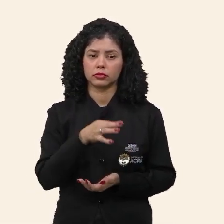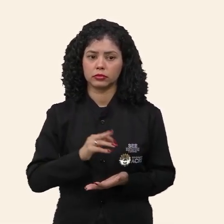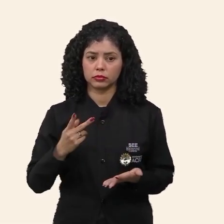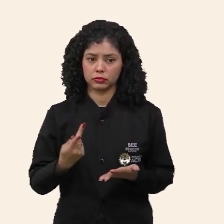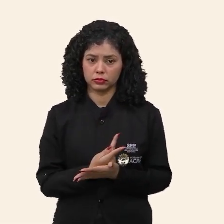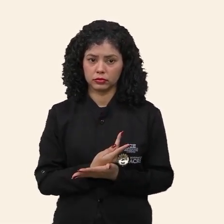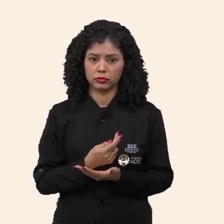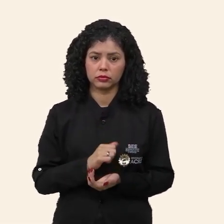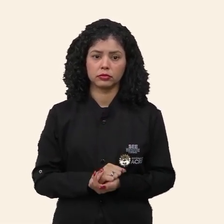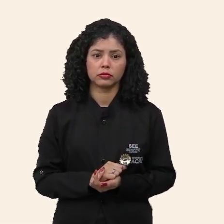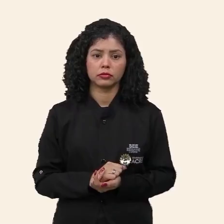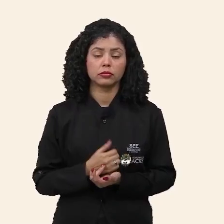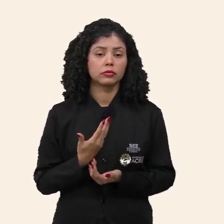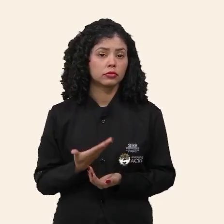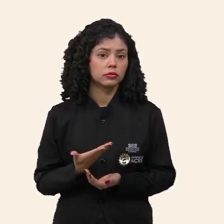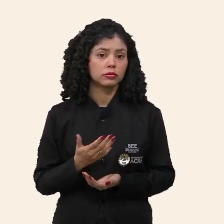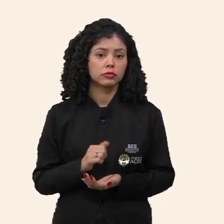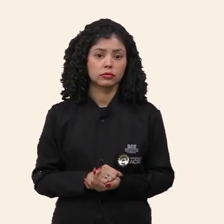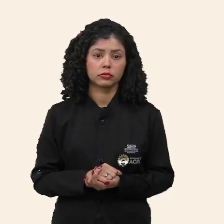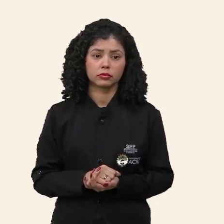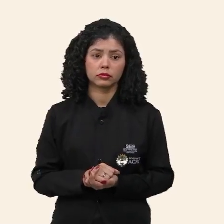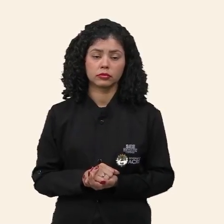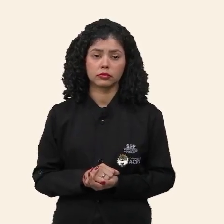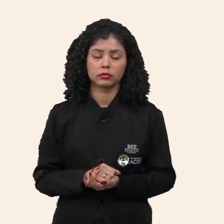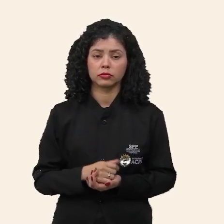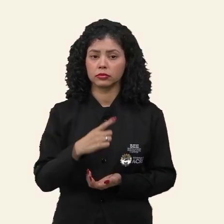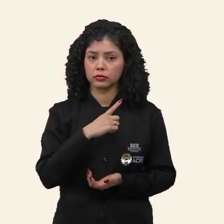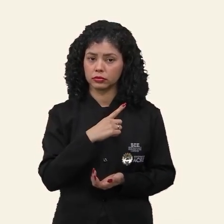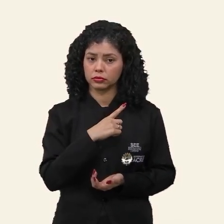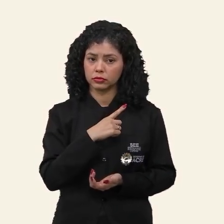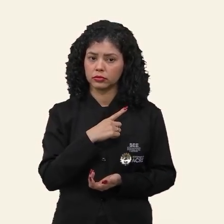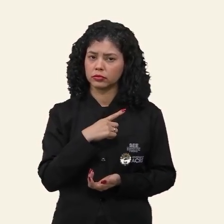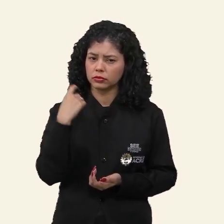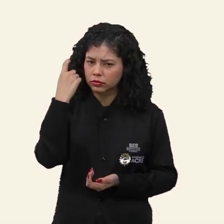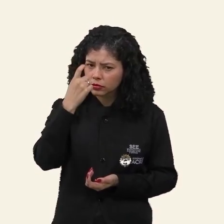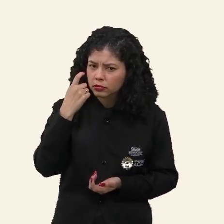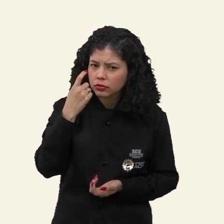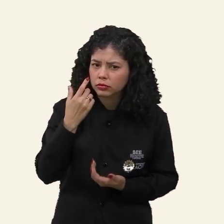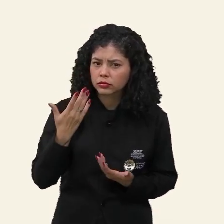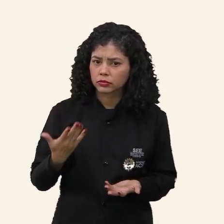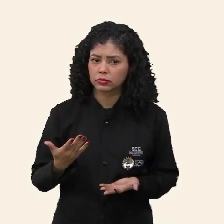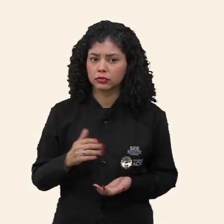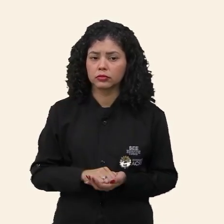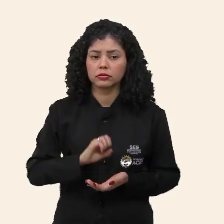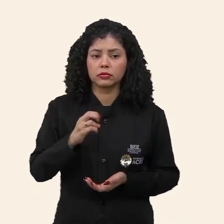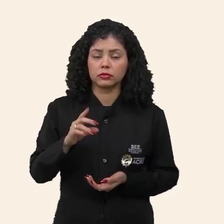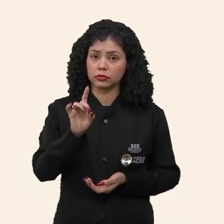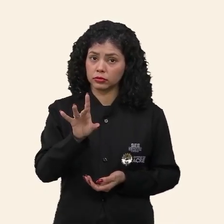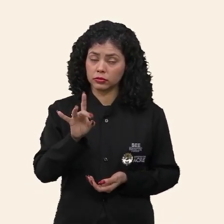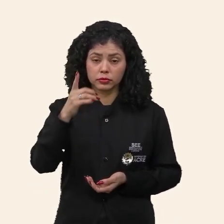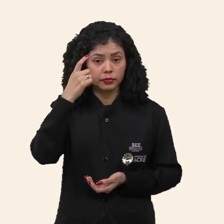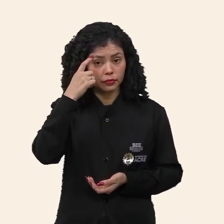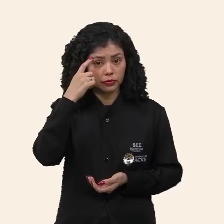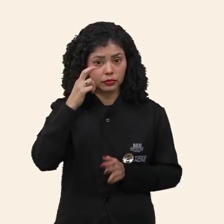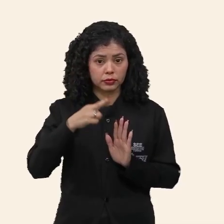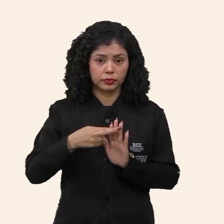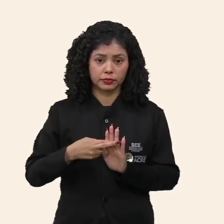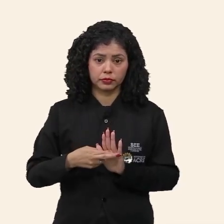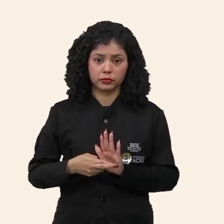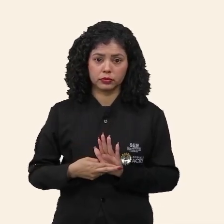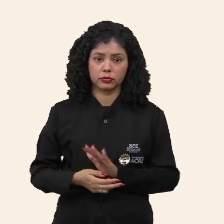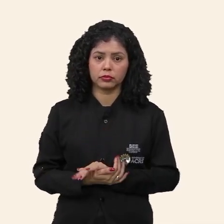ou errado? E aí, a gramática descritiva, ela tem essa preocupação ou ela somente pensa em